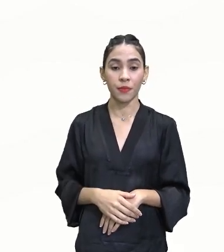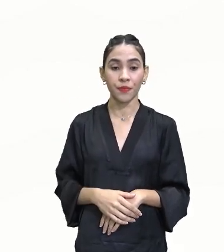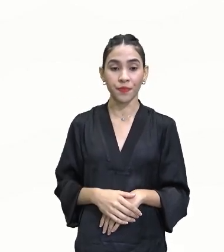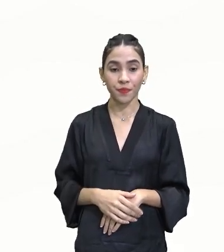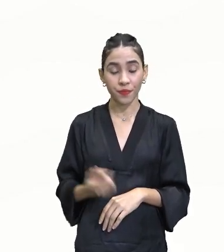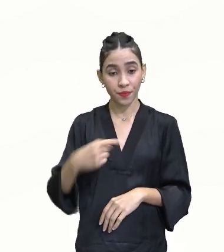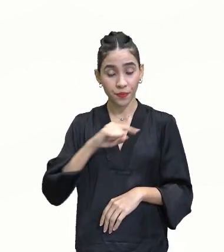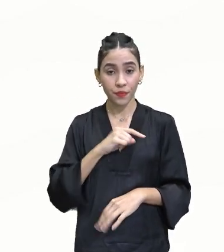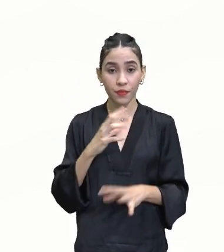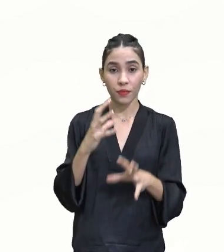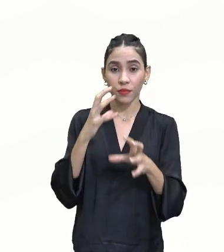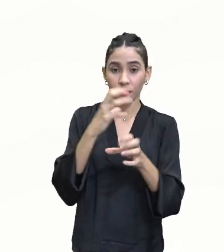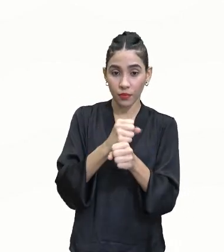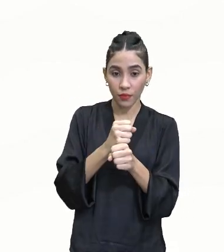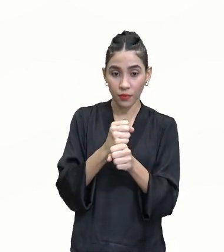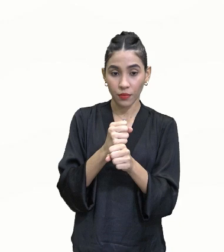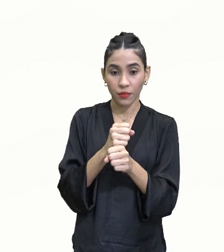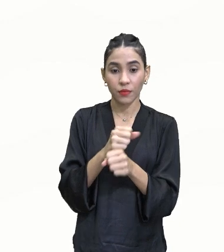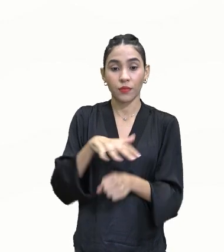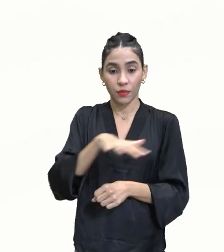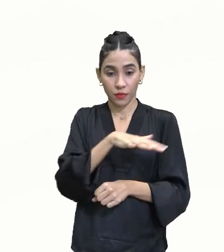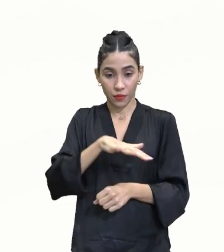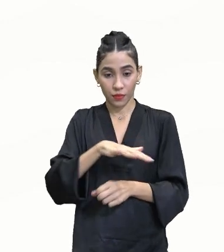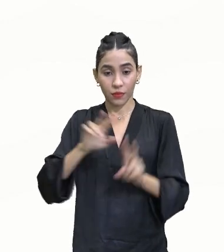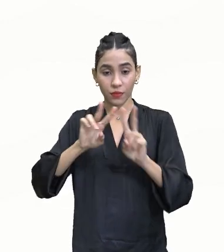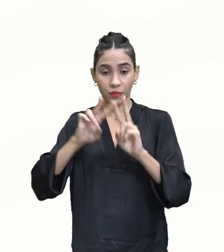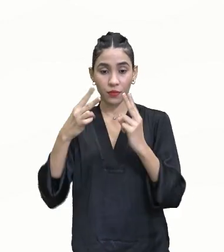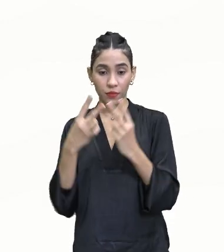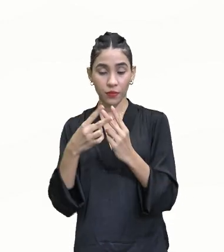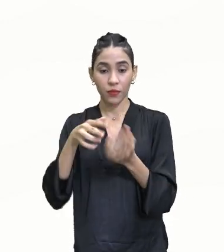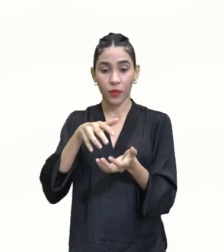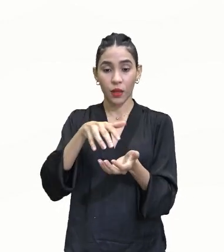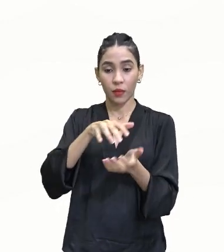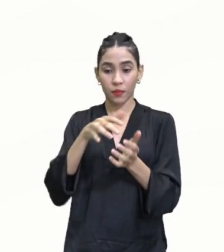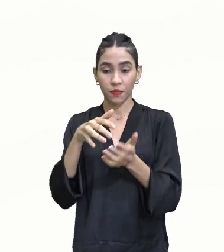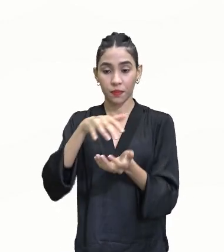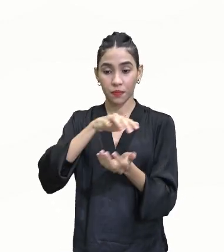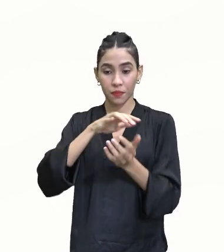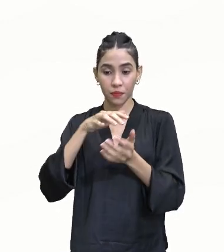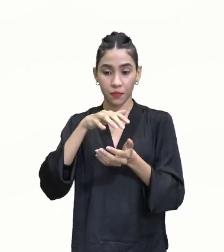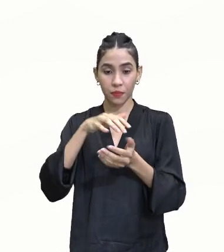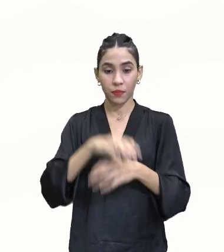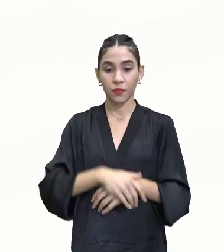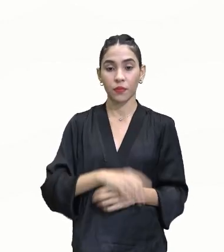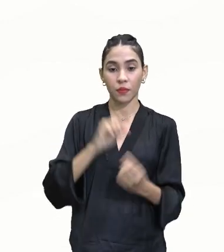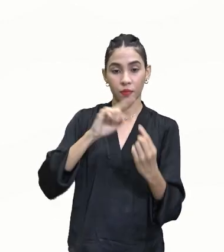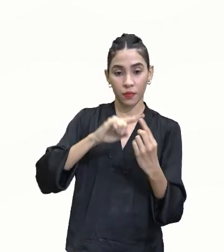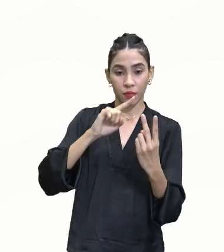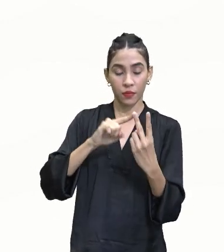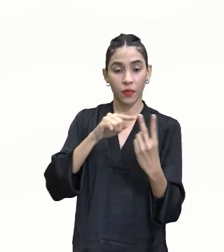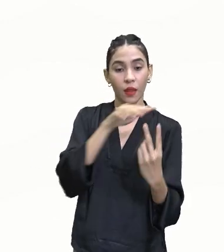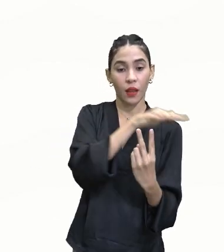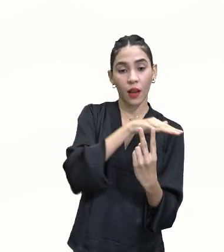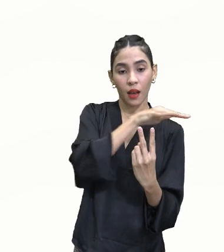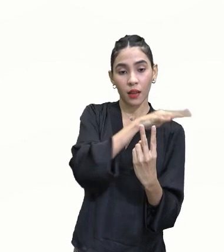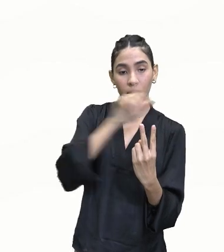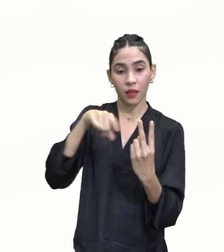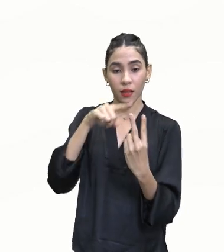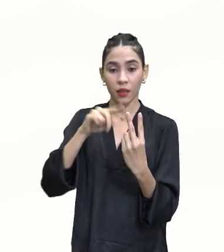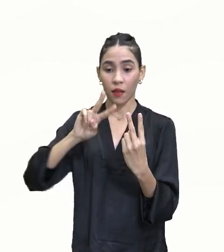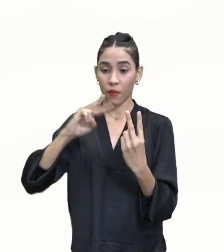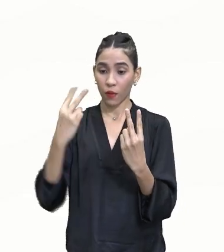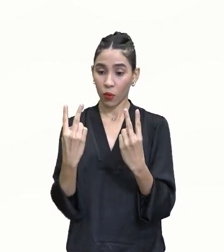Nós vamos calcular a área e o volume dessa esfera, tá? Então, os dois, tanto a área quanto o